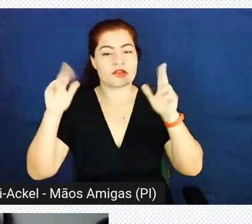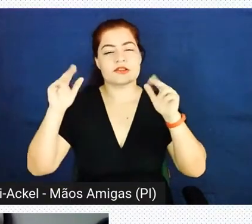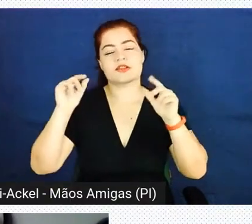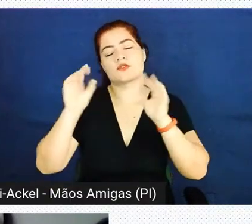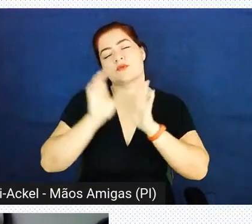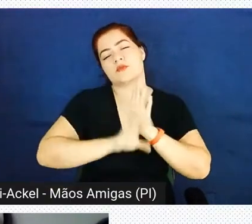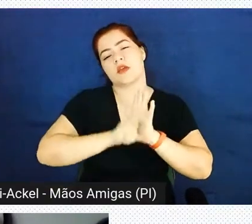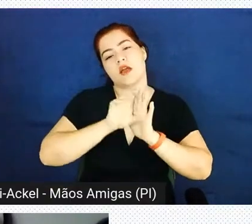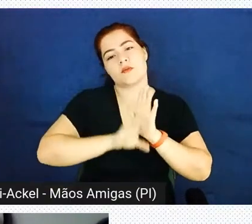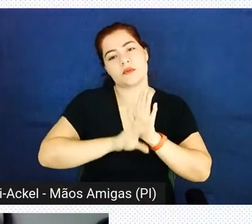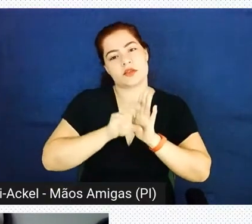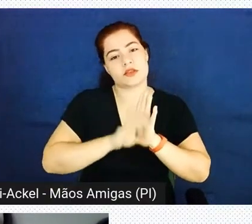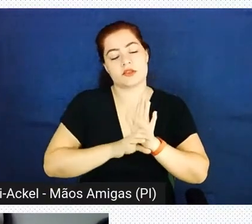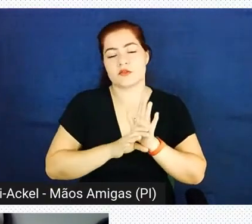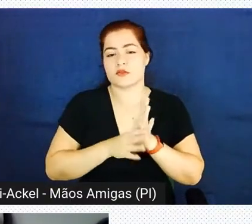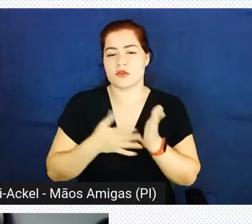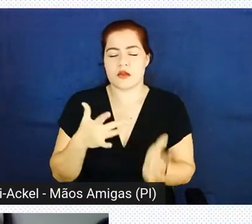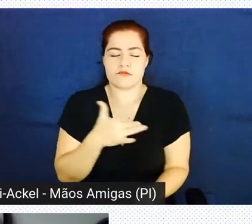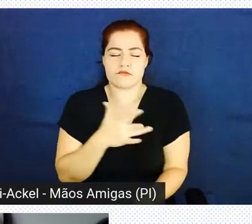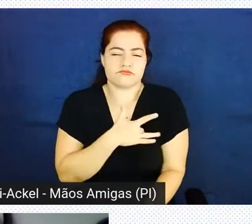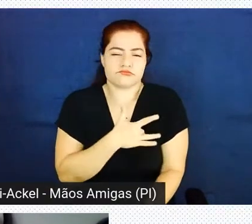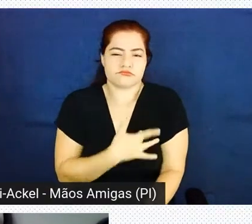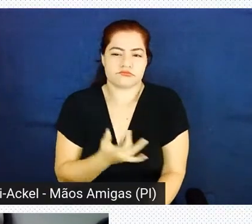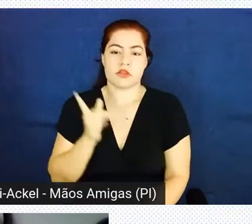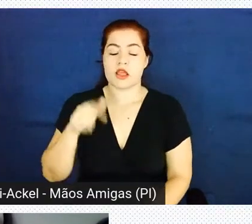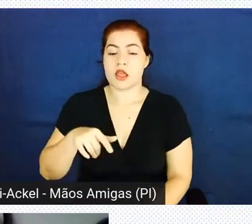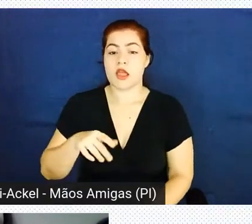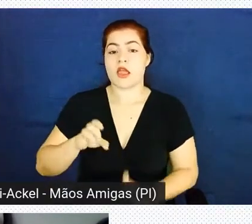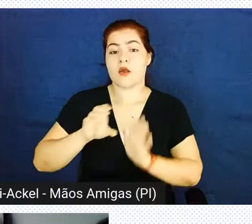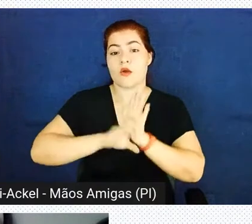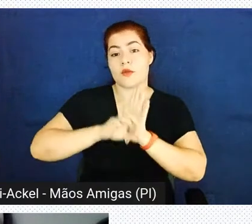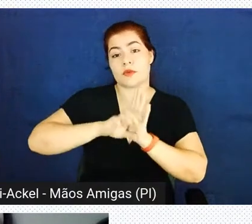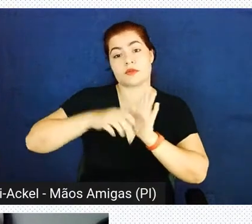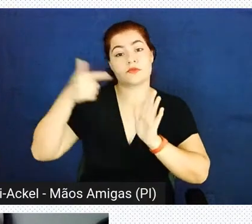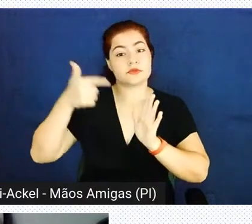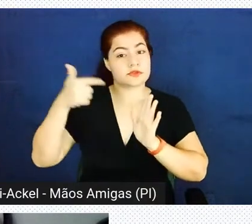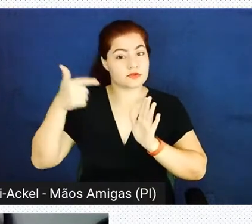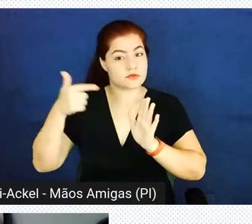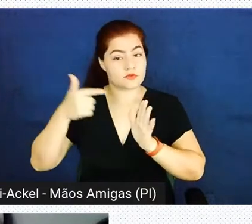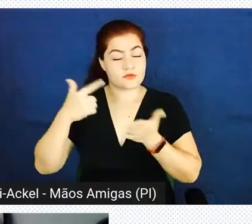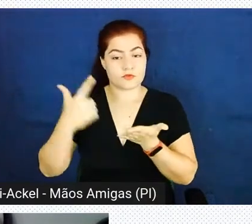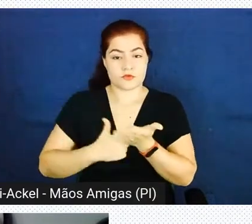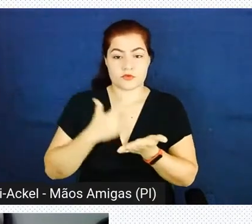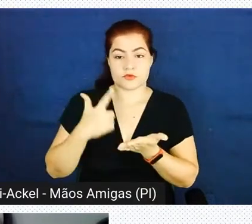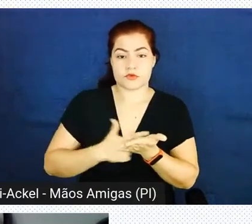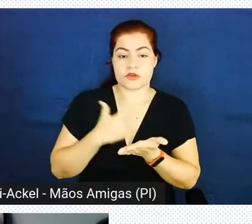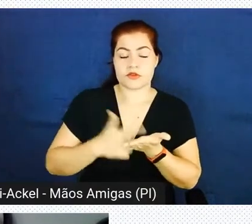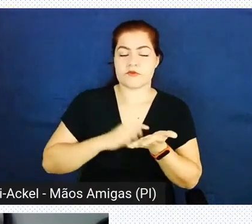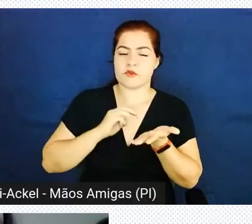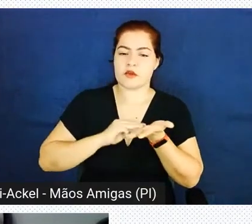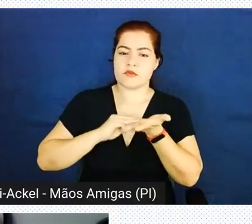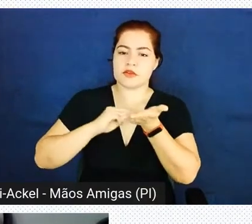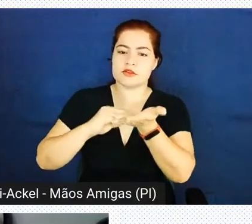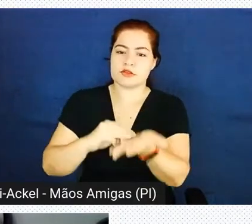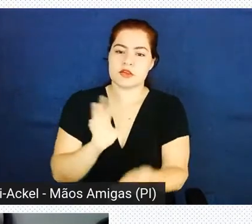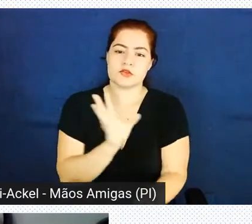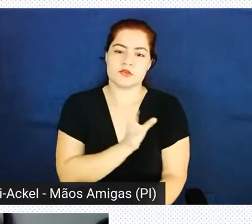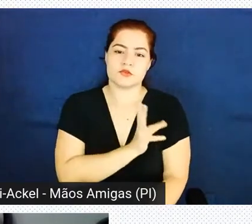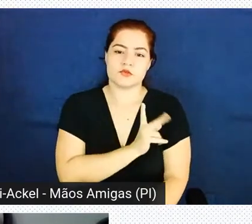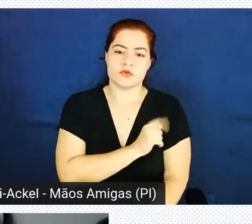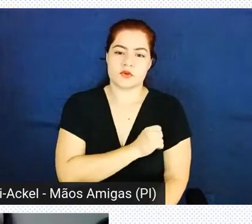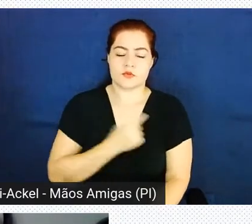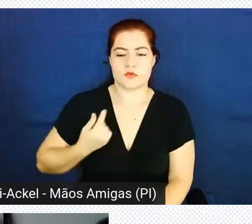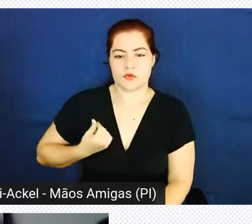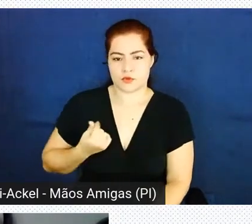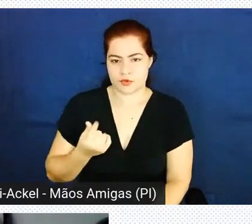capítulo muito tocante, é o capítulo 2º do livro A Mensagem do Amor